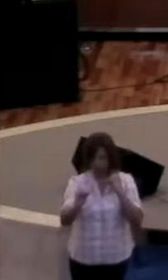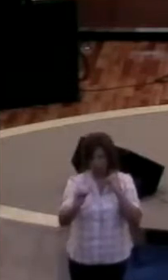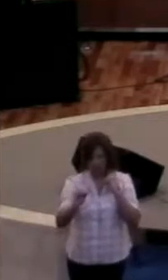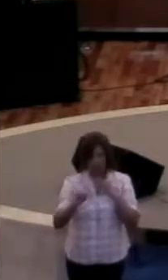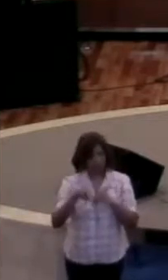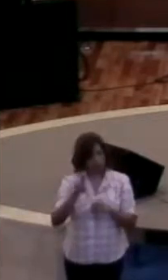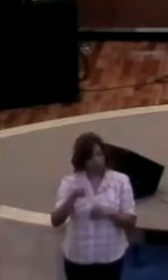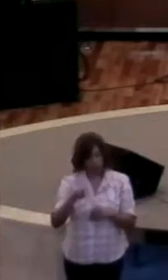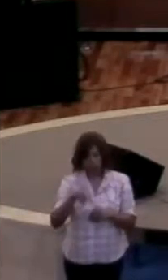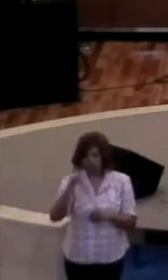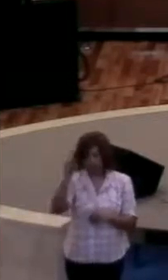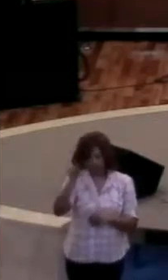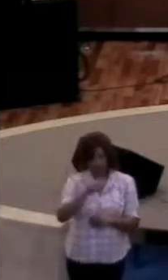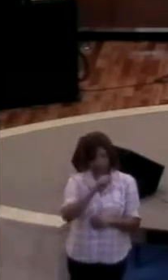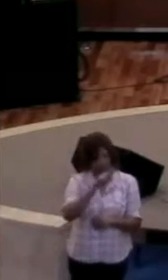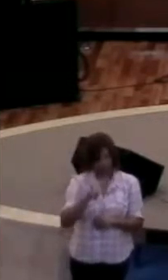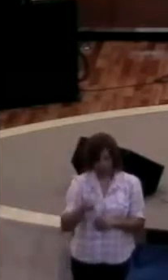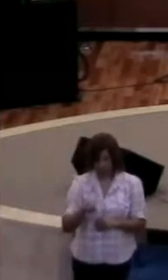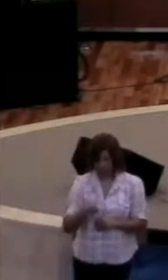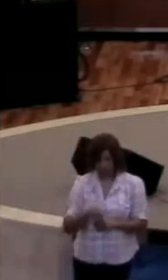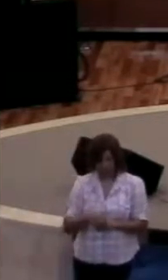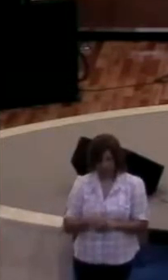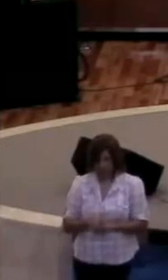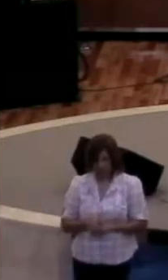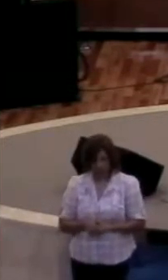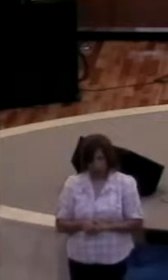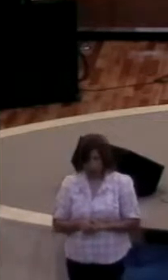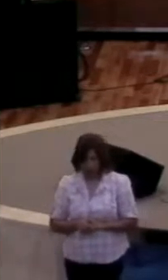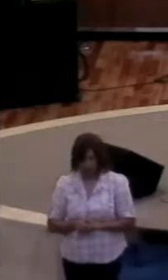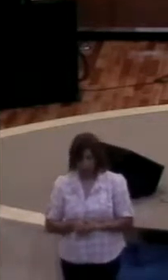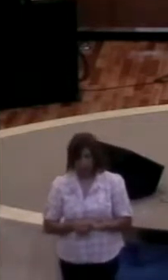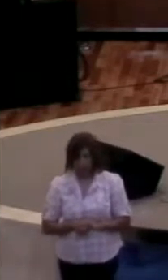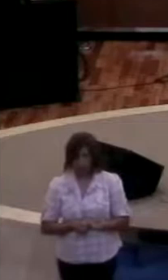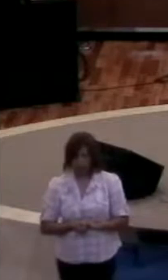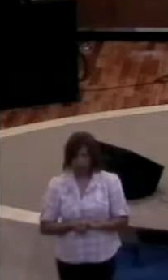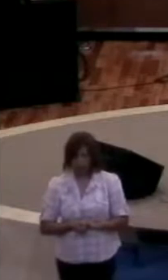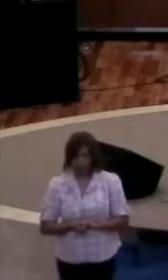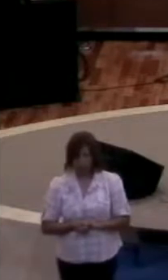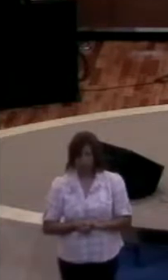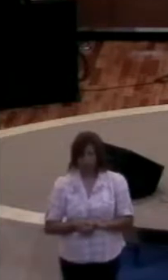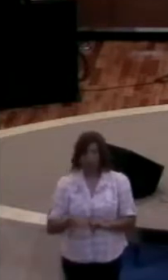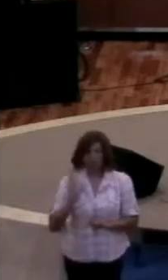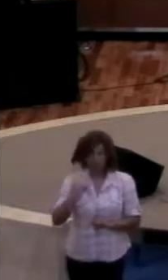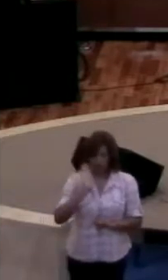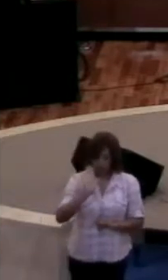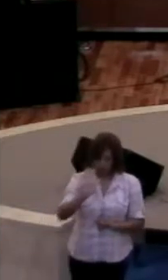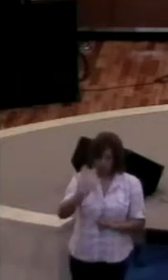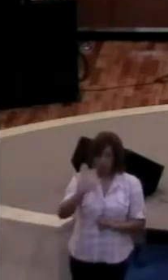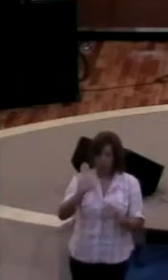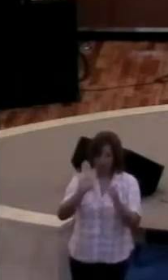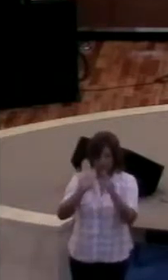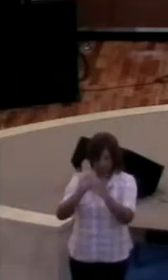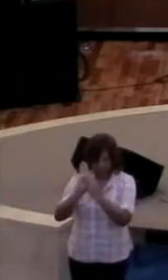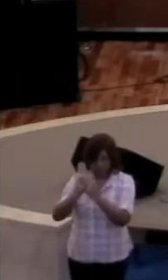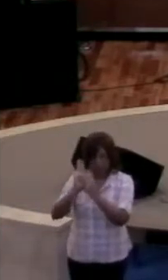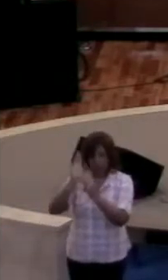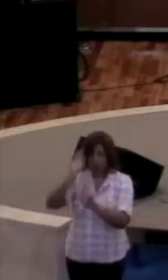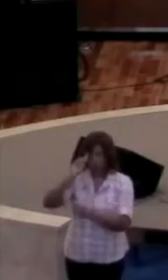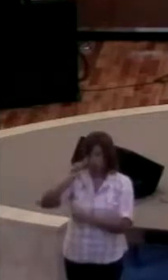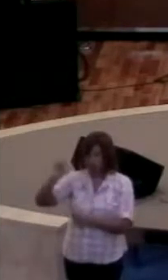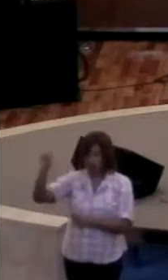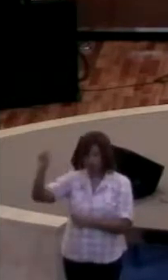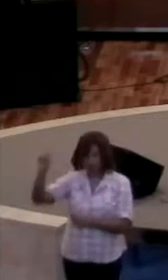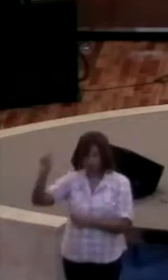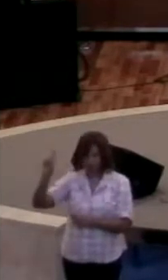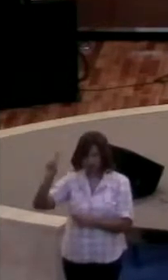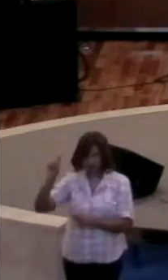ou se um dia você tiver que abrir mão. As promessas de Deus não serão anuladas se você viver uma fase